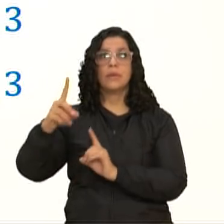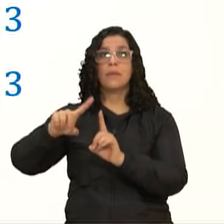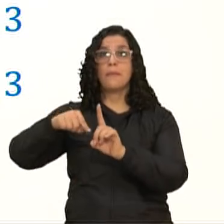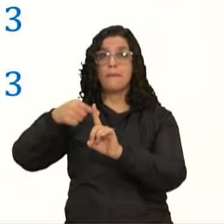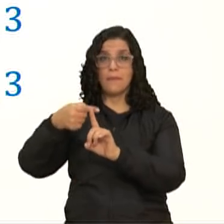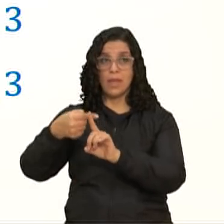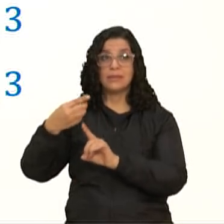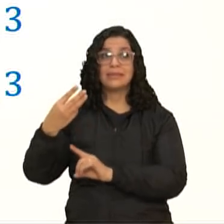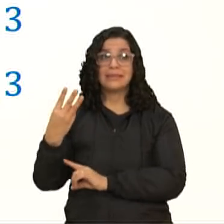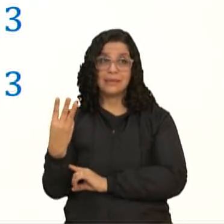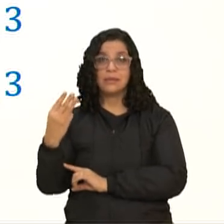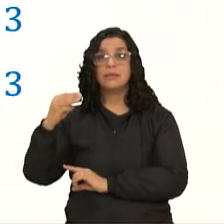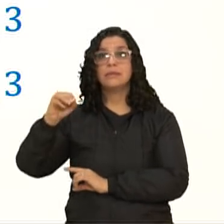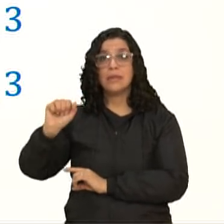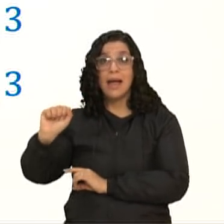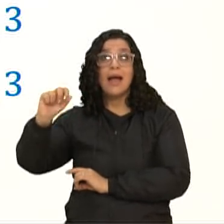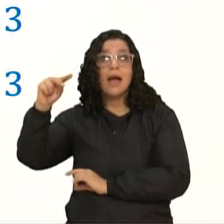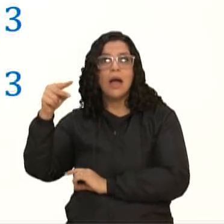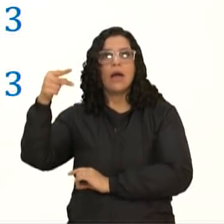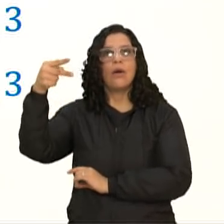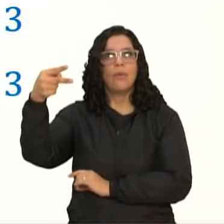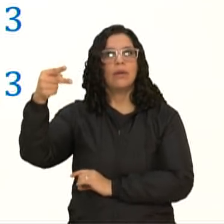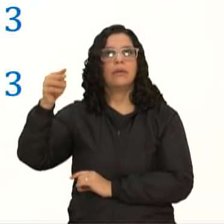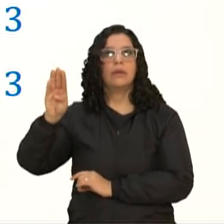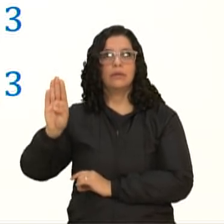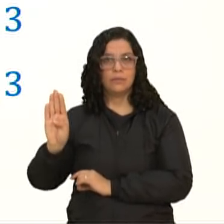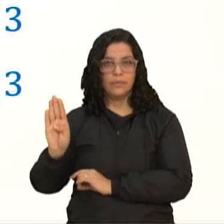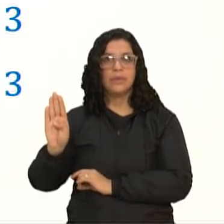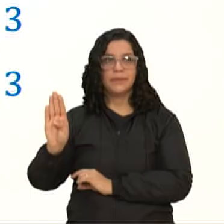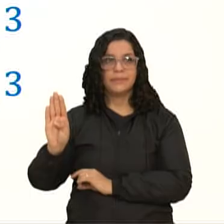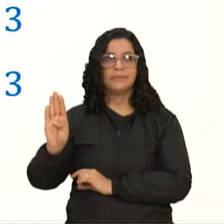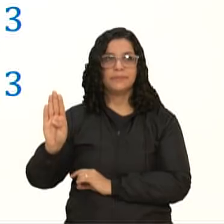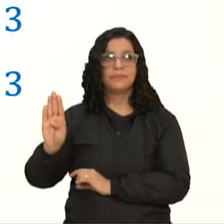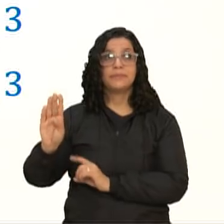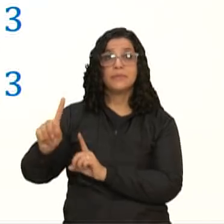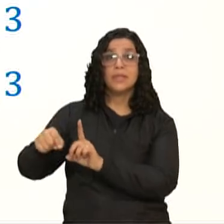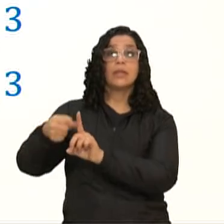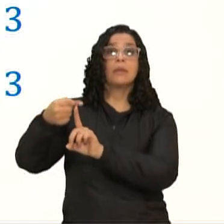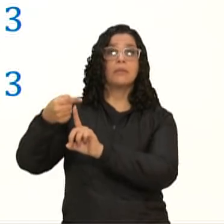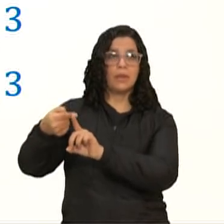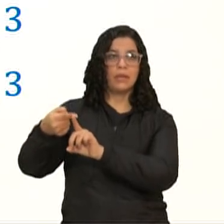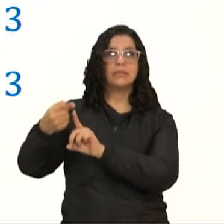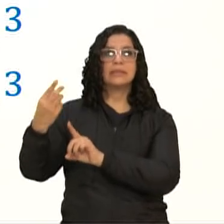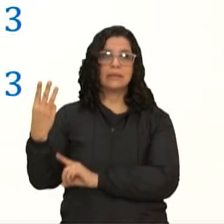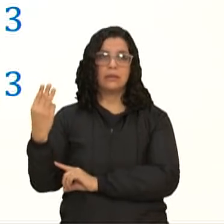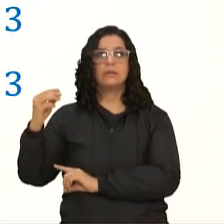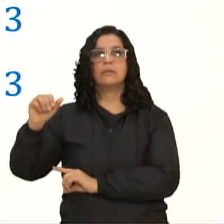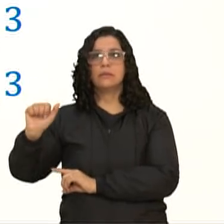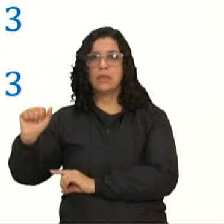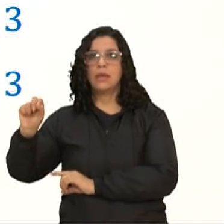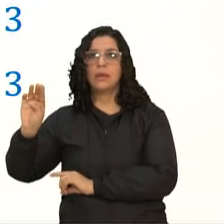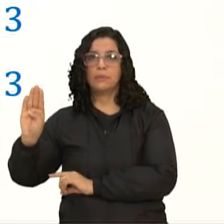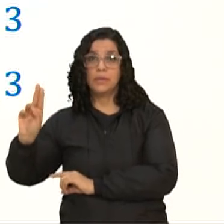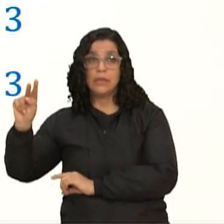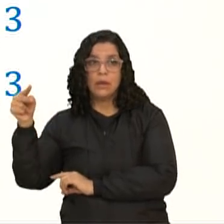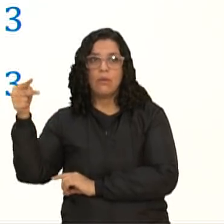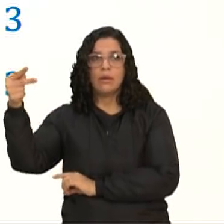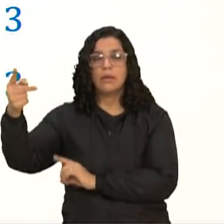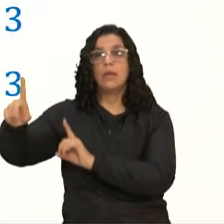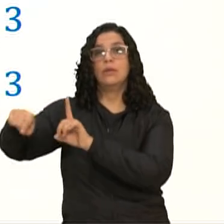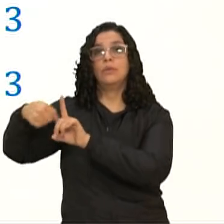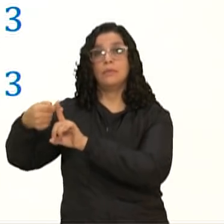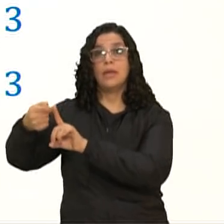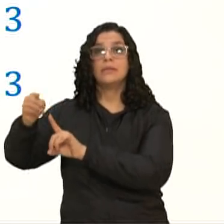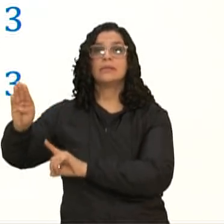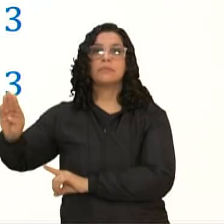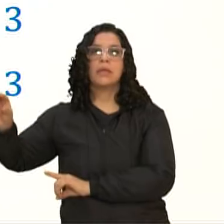ao cubo mais 3 vezes o primeiro ao quadrado vezes o segundo, mais 3 vezes o primeiro vezes o segundo